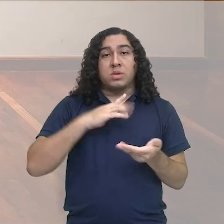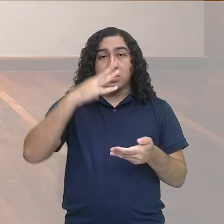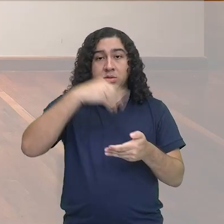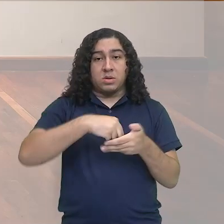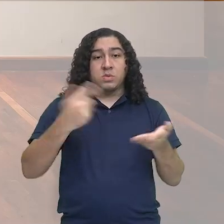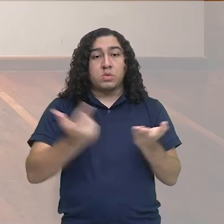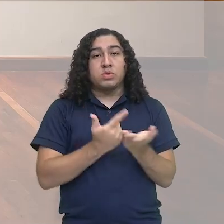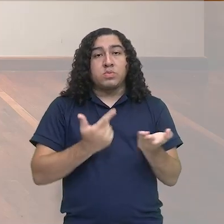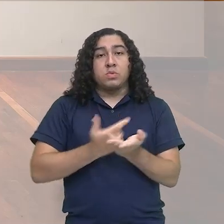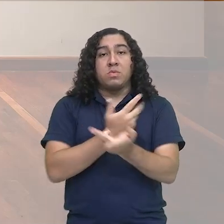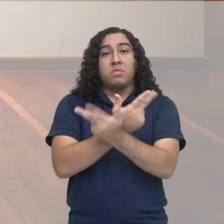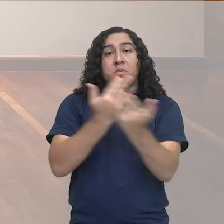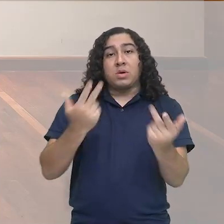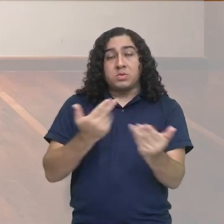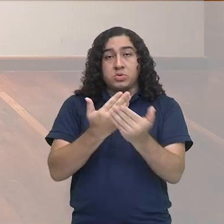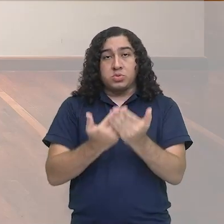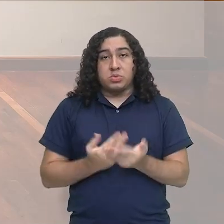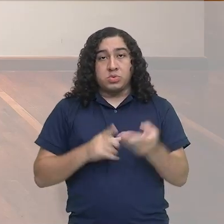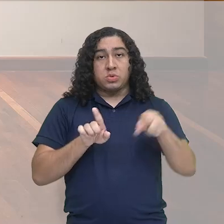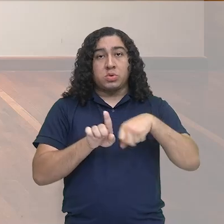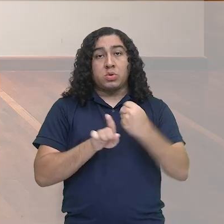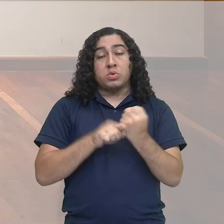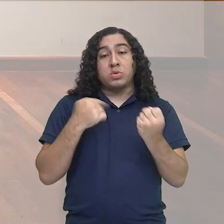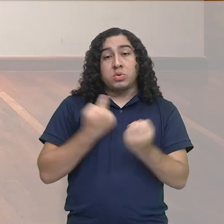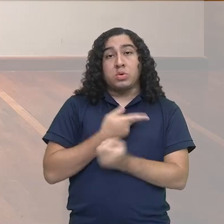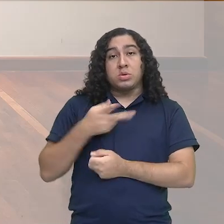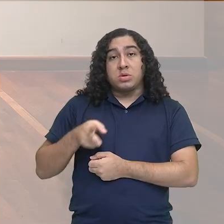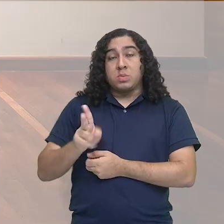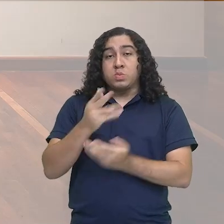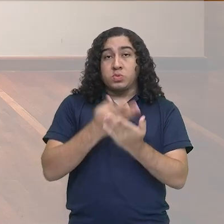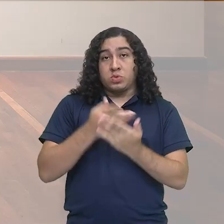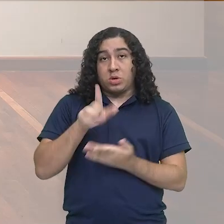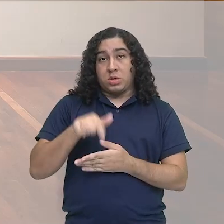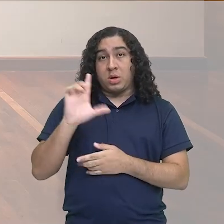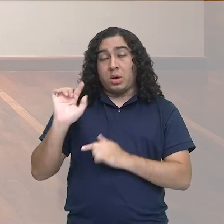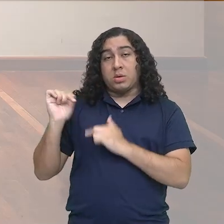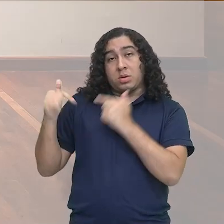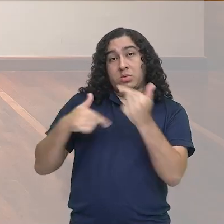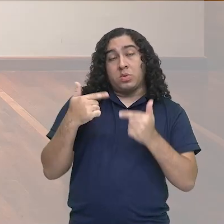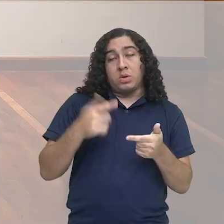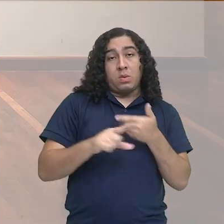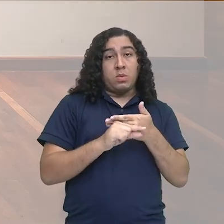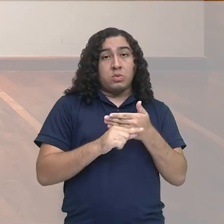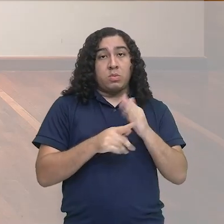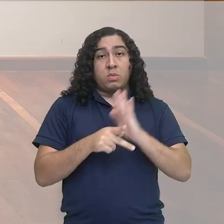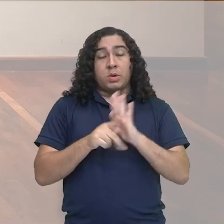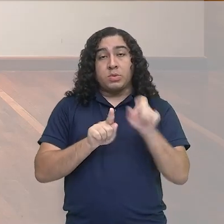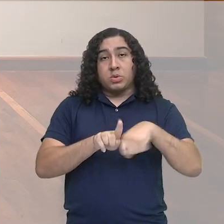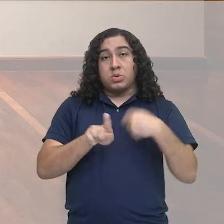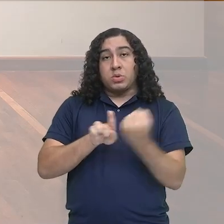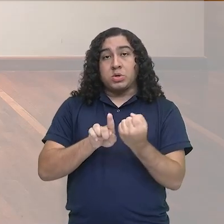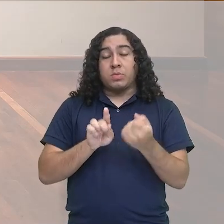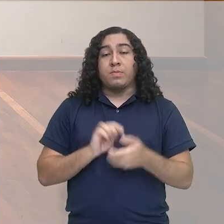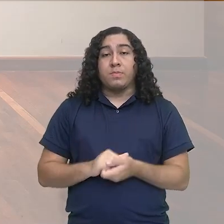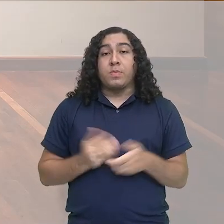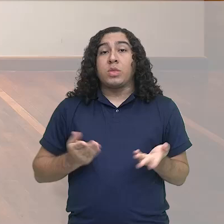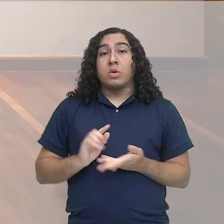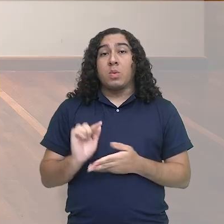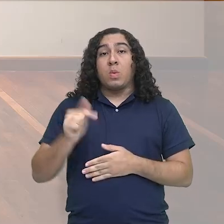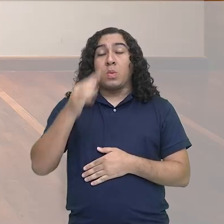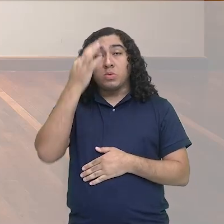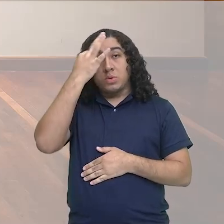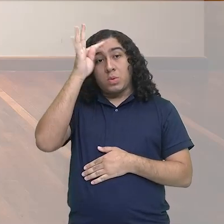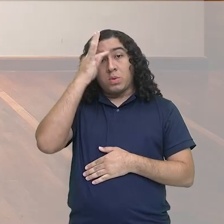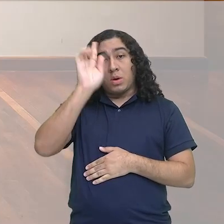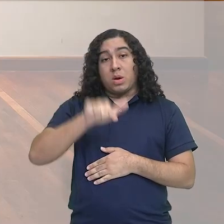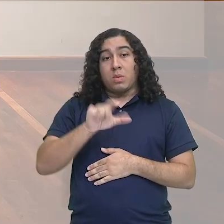nos estudos sociológicos, a gente vai sempre estudar o Karl Marx como um clássico da sociologia. E agora nós vamos ver um outro teórico que